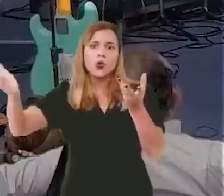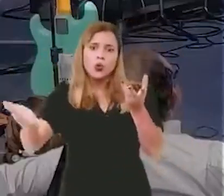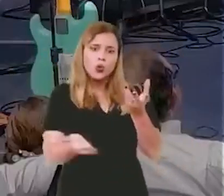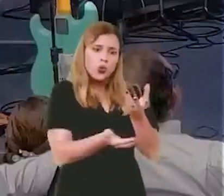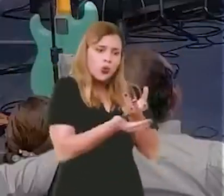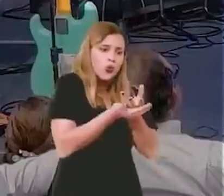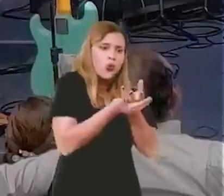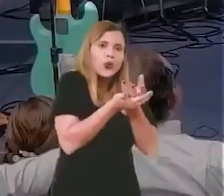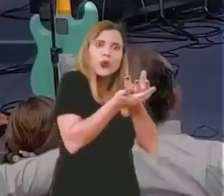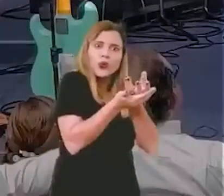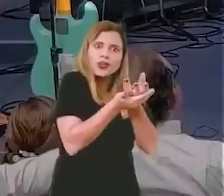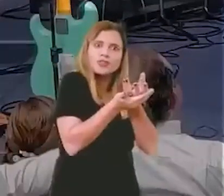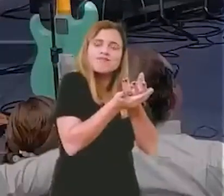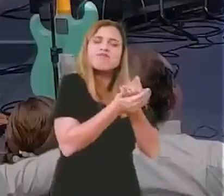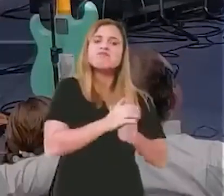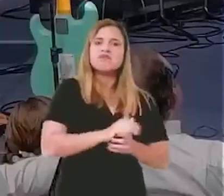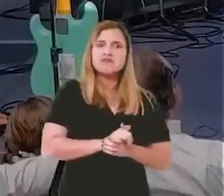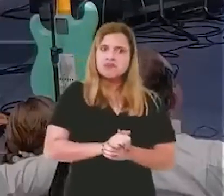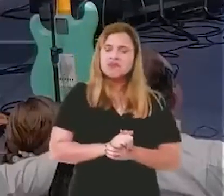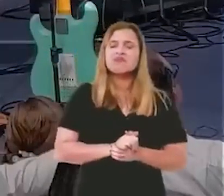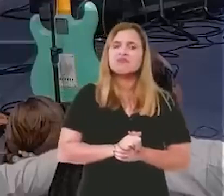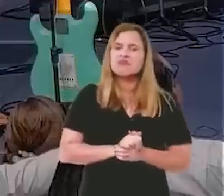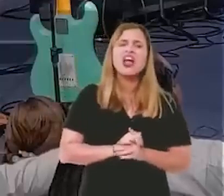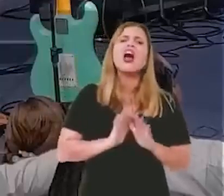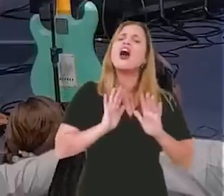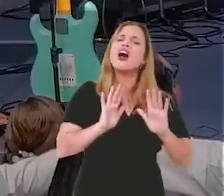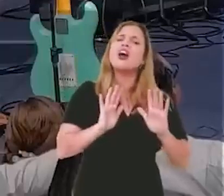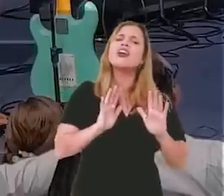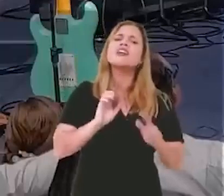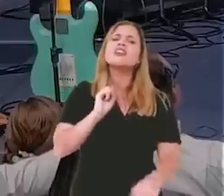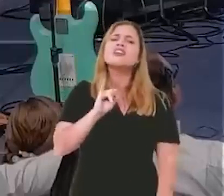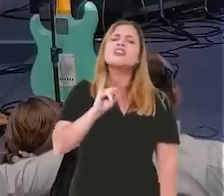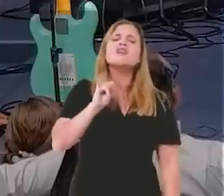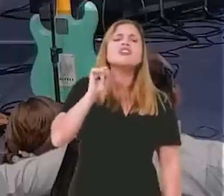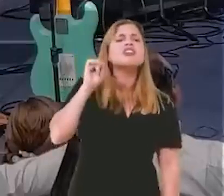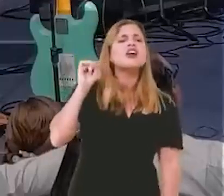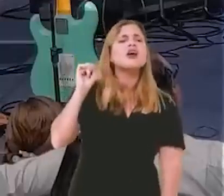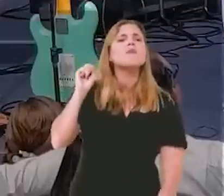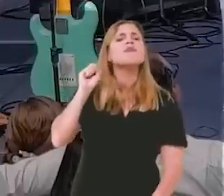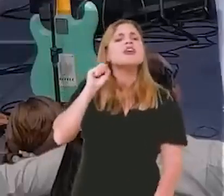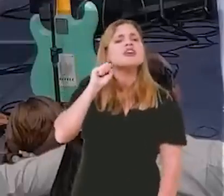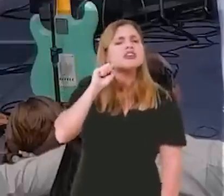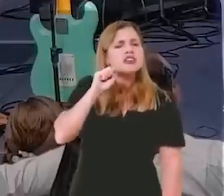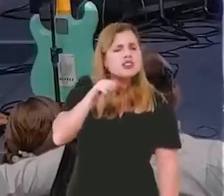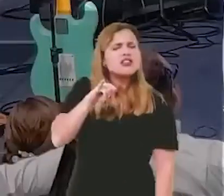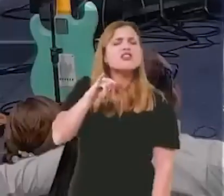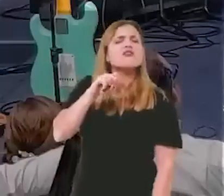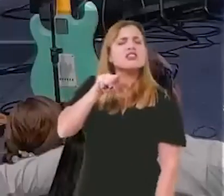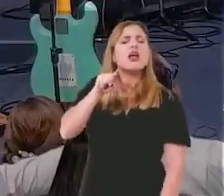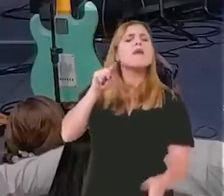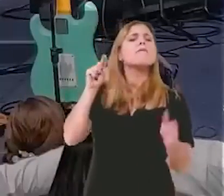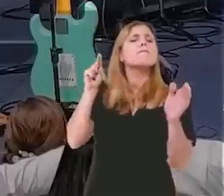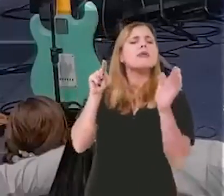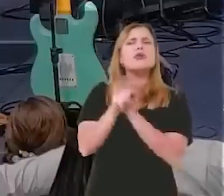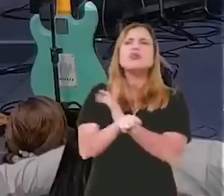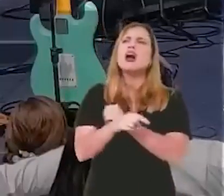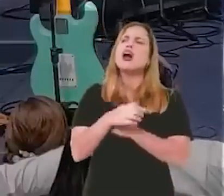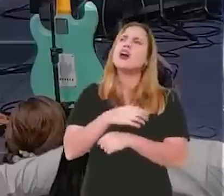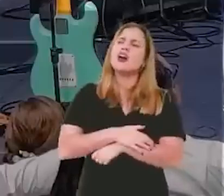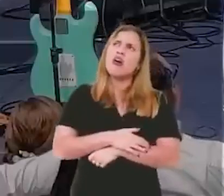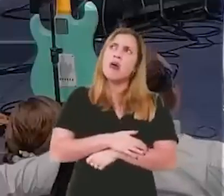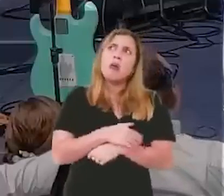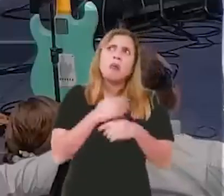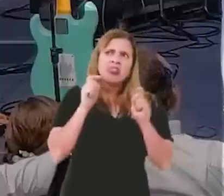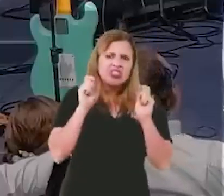Se você perguntar para um astrônomo, assim, qual é o tamanho desse universo? Qual é o tamanho desse universo? O nosso universo mede